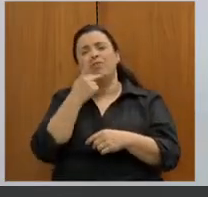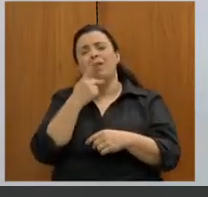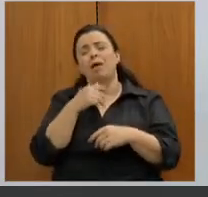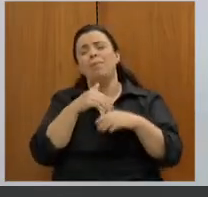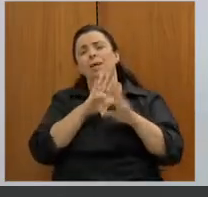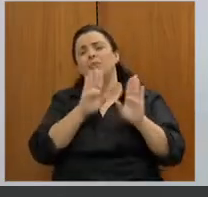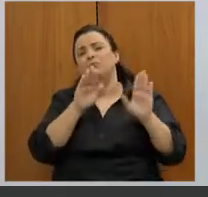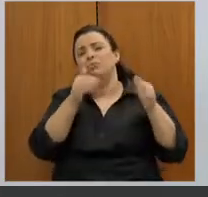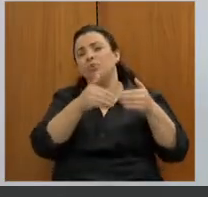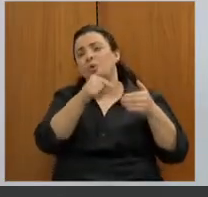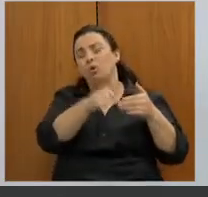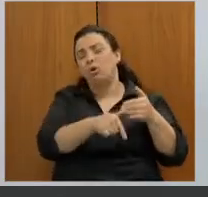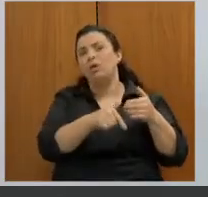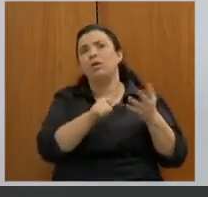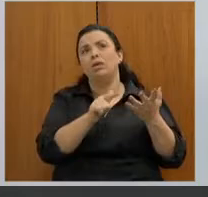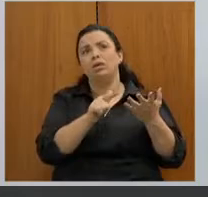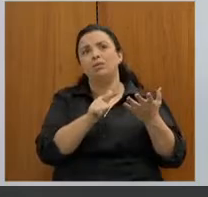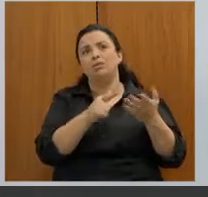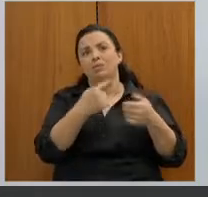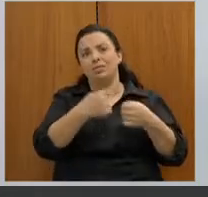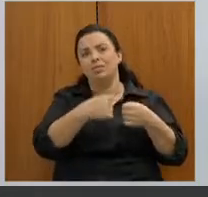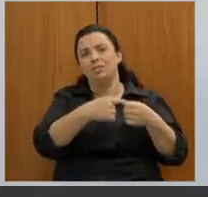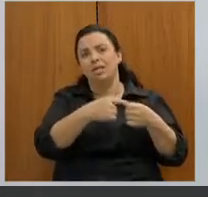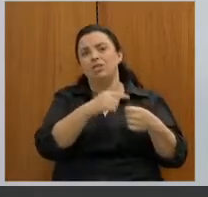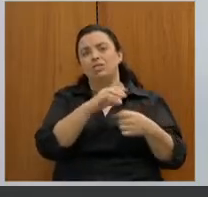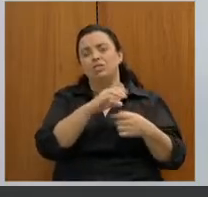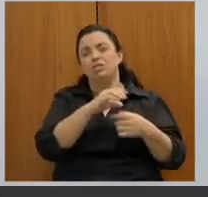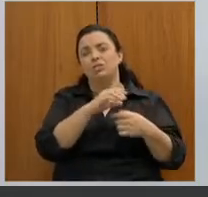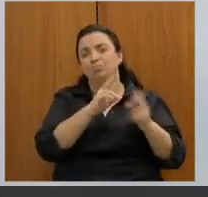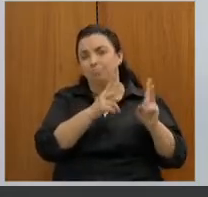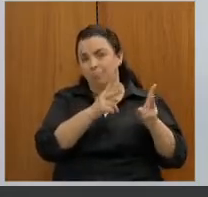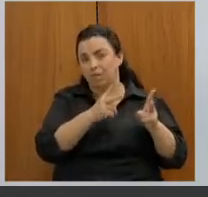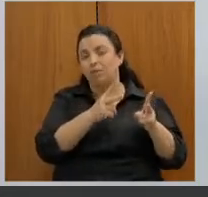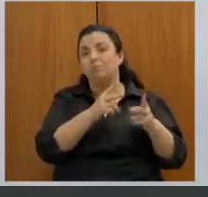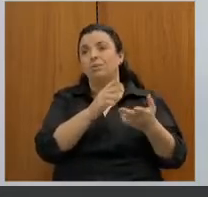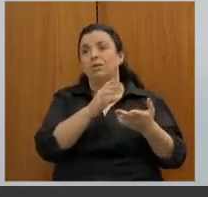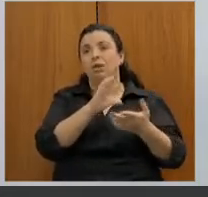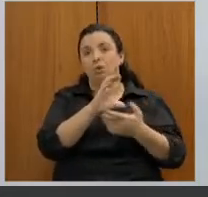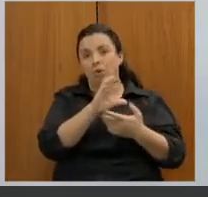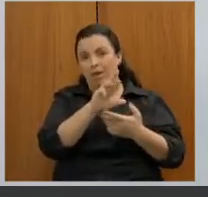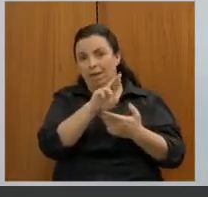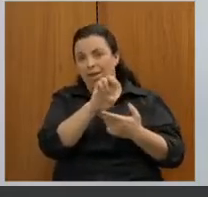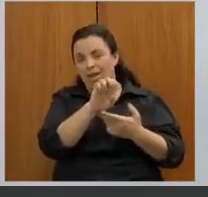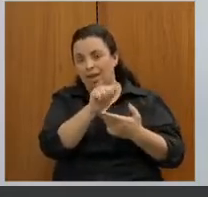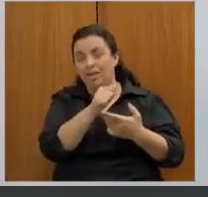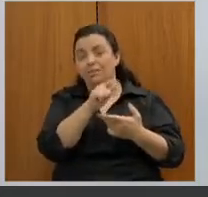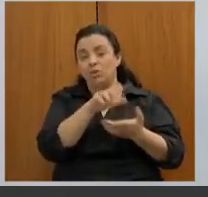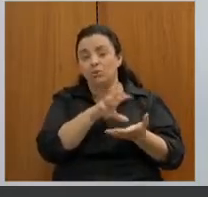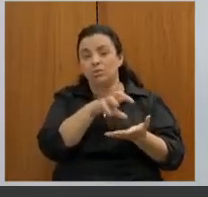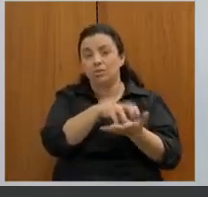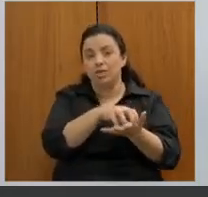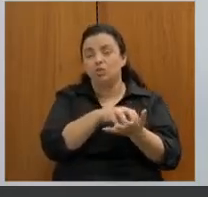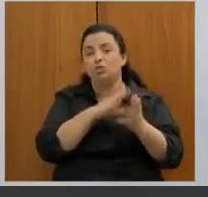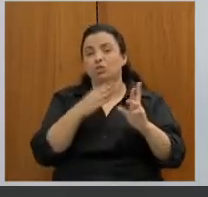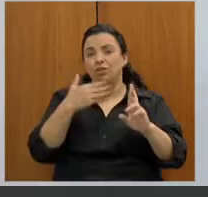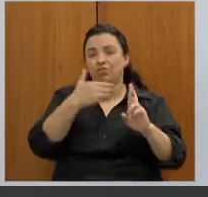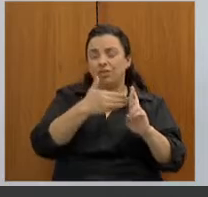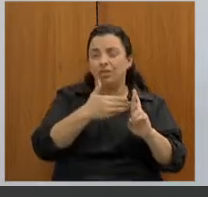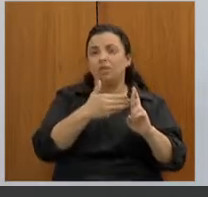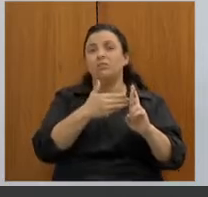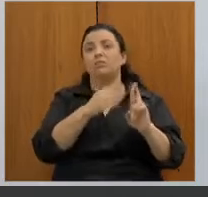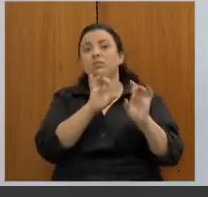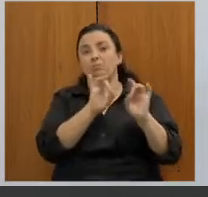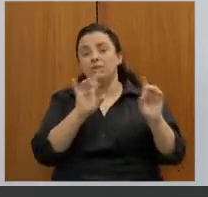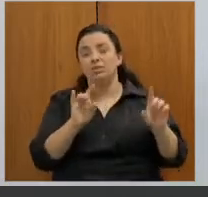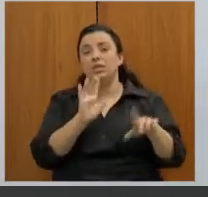prédio aqui do município de Carmo do Paranaíba né o creas é uma um centro de referência especializado de assistência